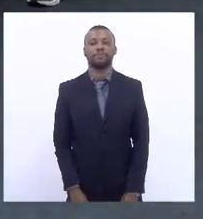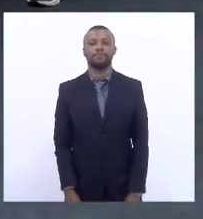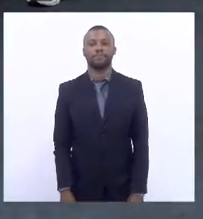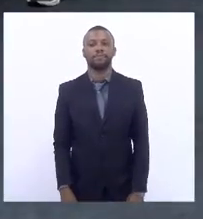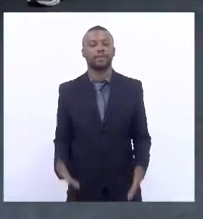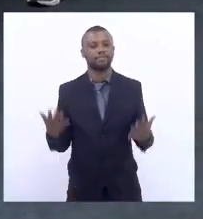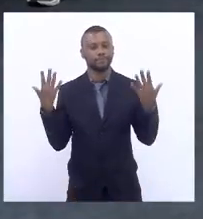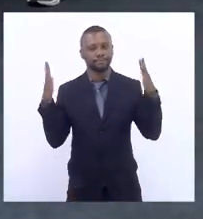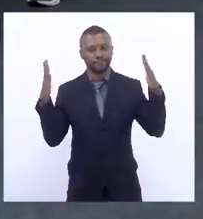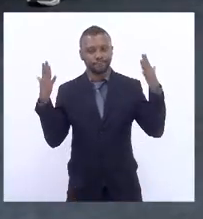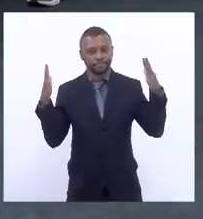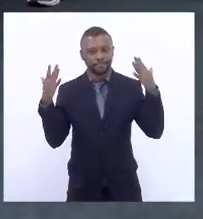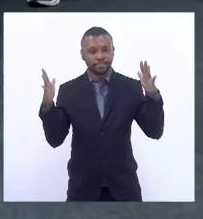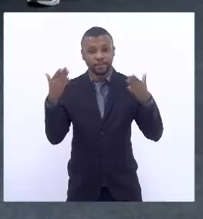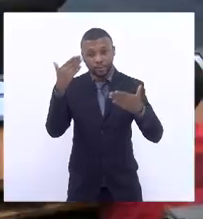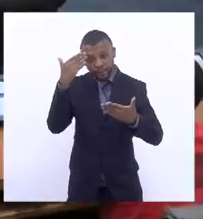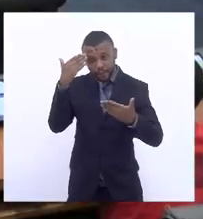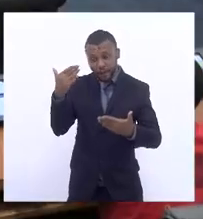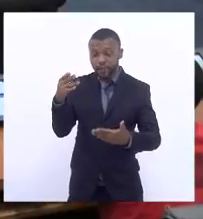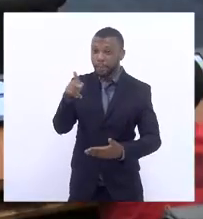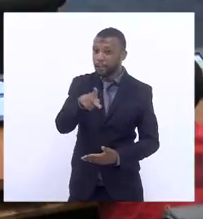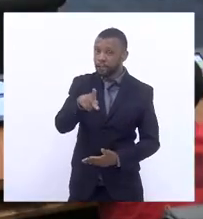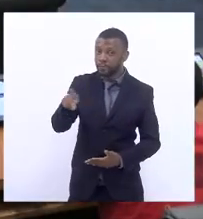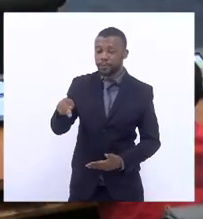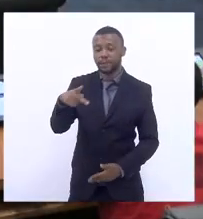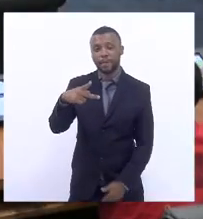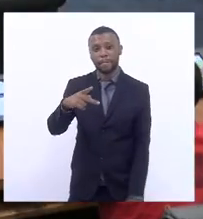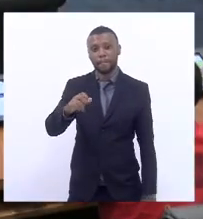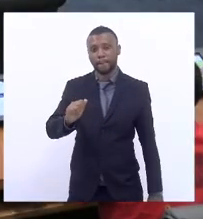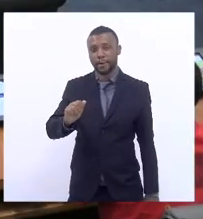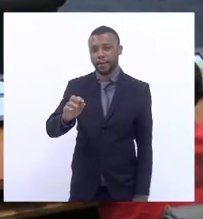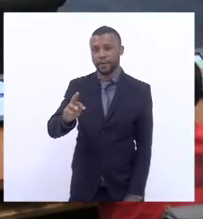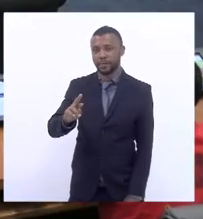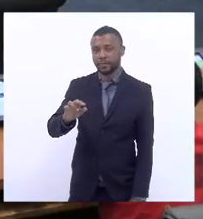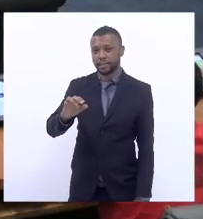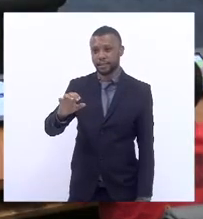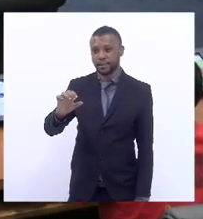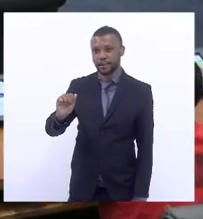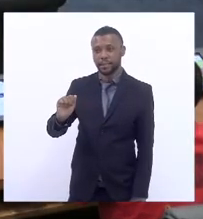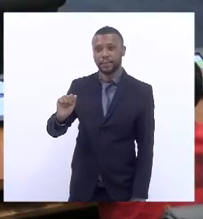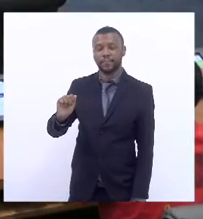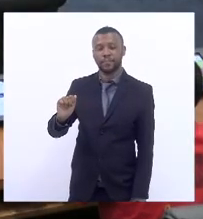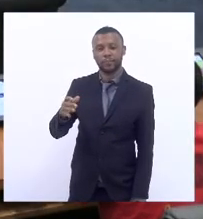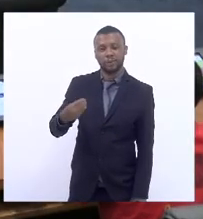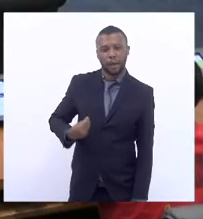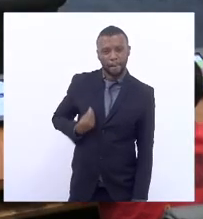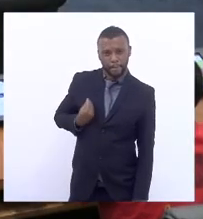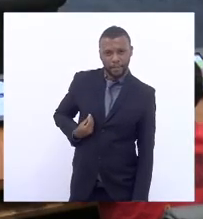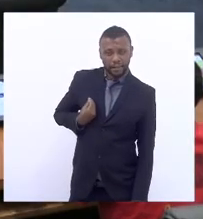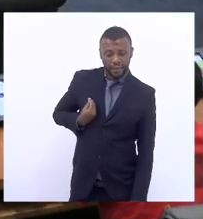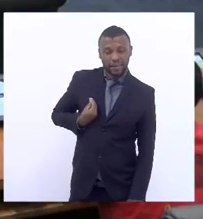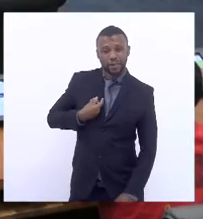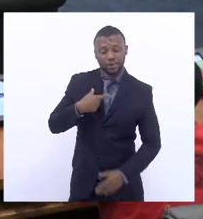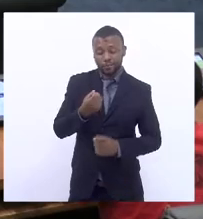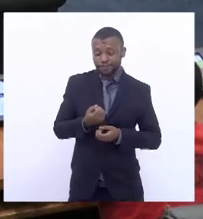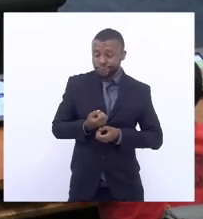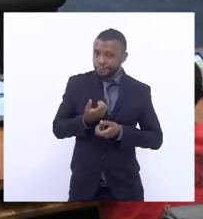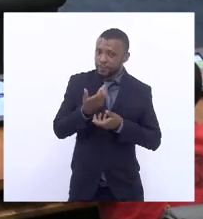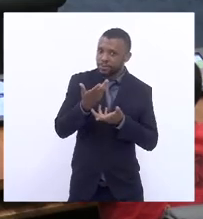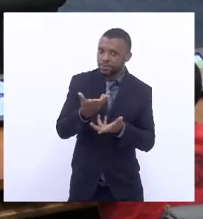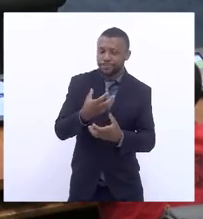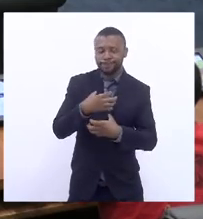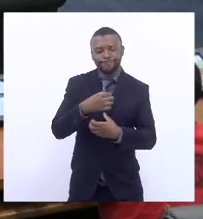Muito obrigado, professora Patrícia Gomes, por sua presença, sua manifestação tão carregada